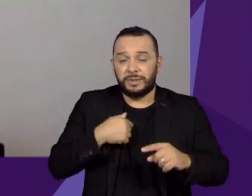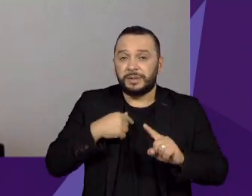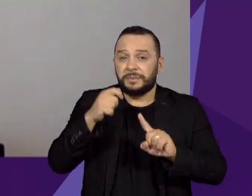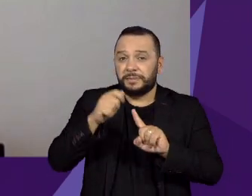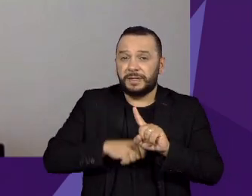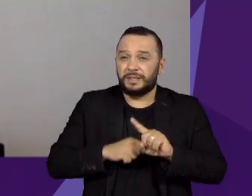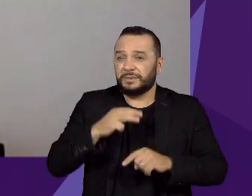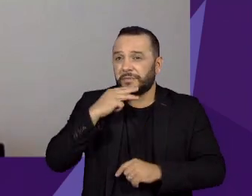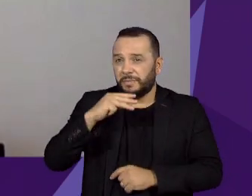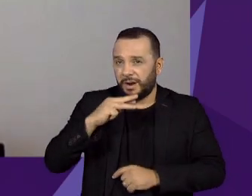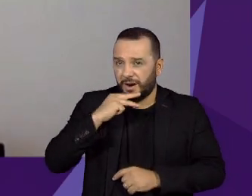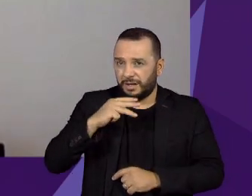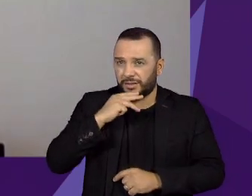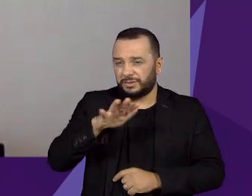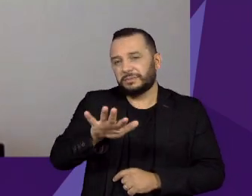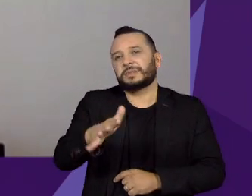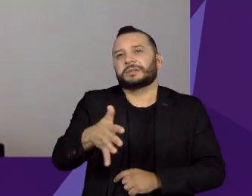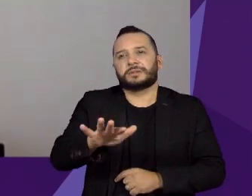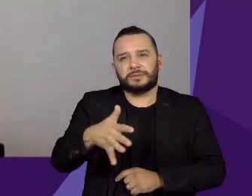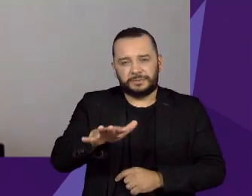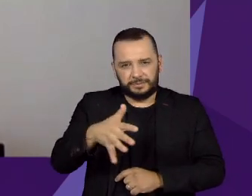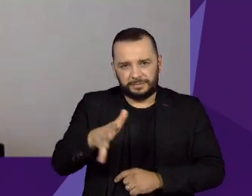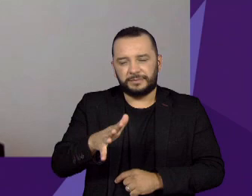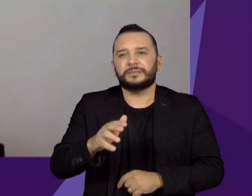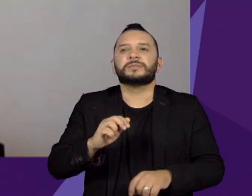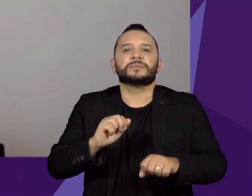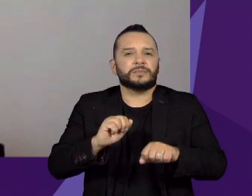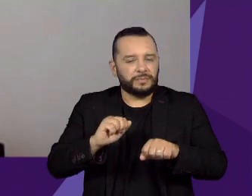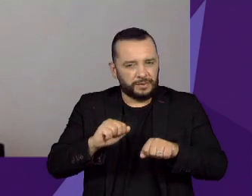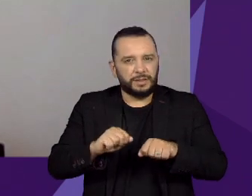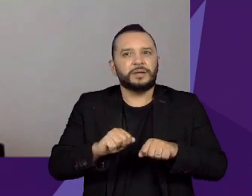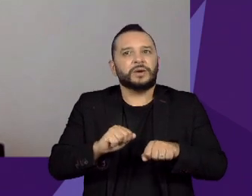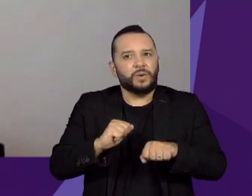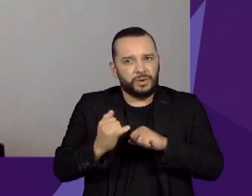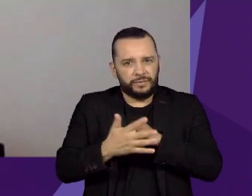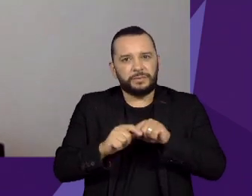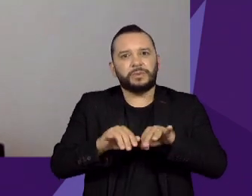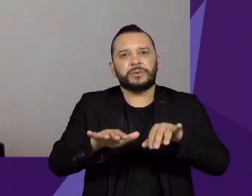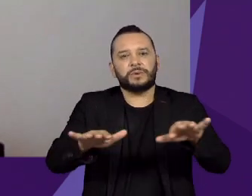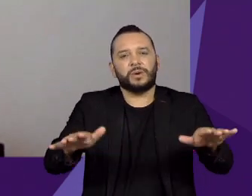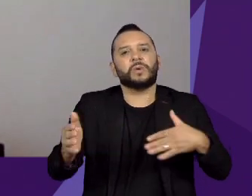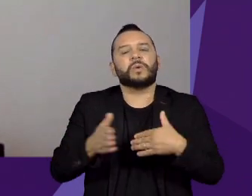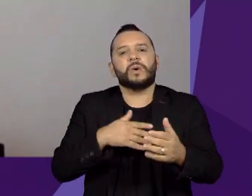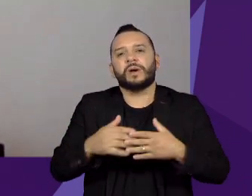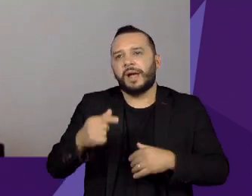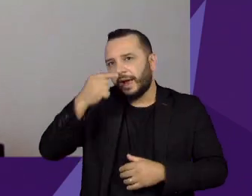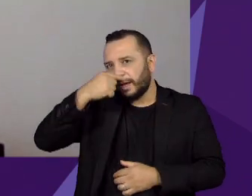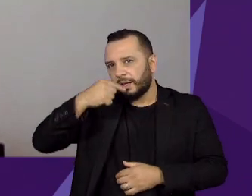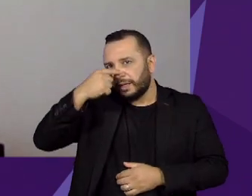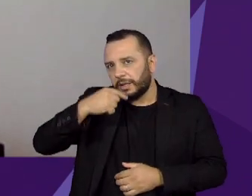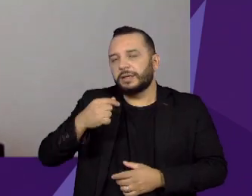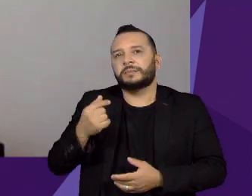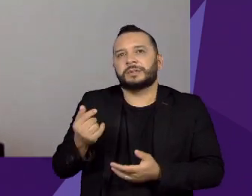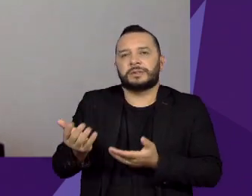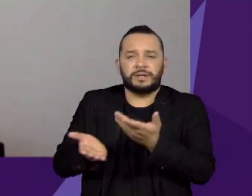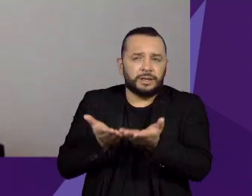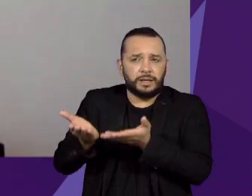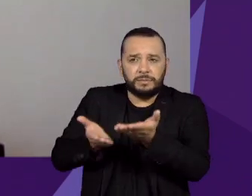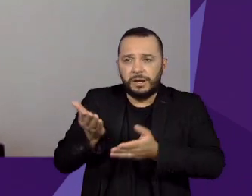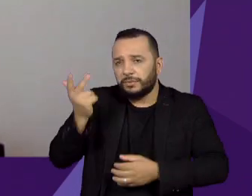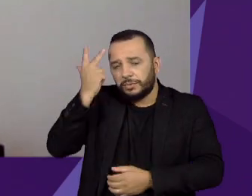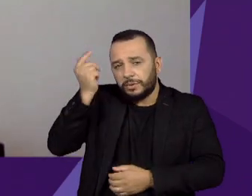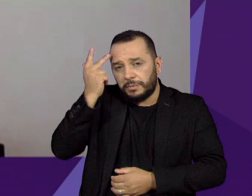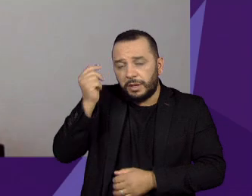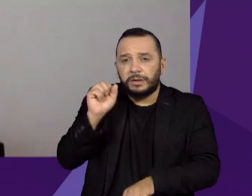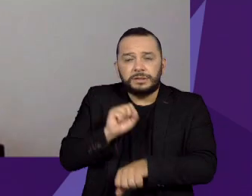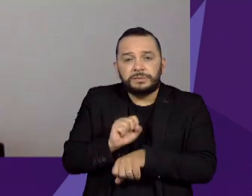março. Então, naquele momento, qualquer gripe era para você tratar como você trata qualquer gripe, qualquer resfriado. Aguarda,